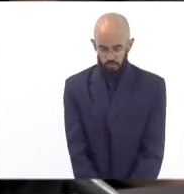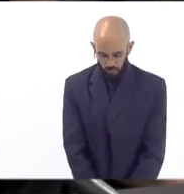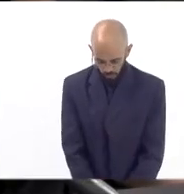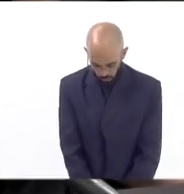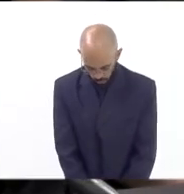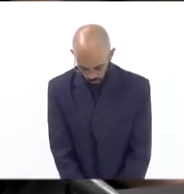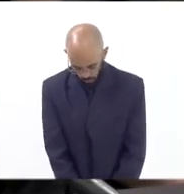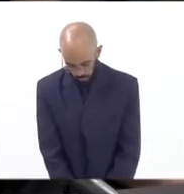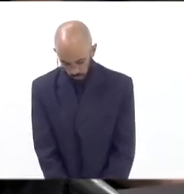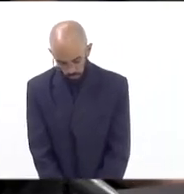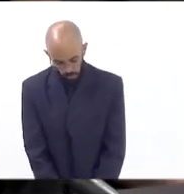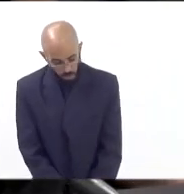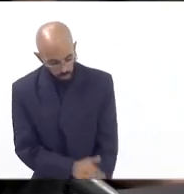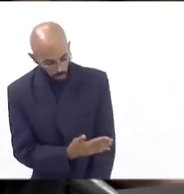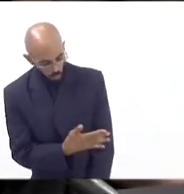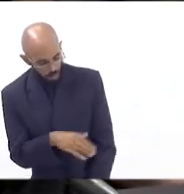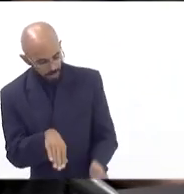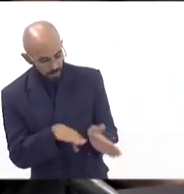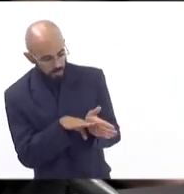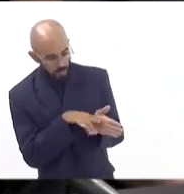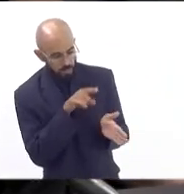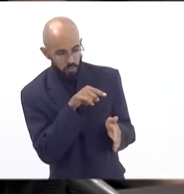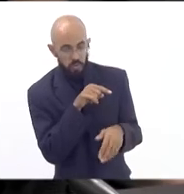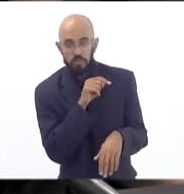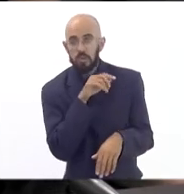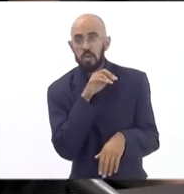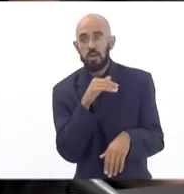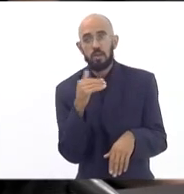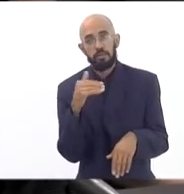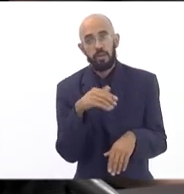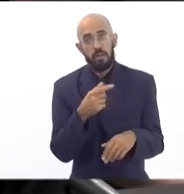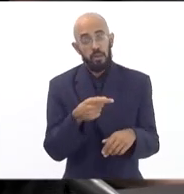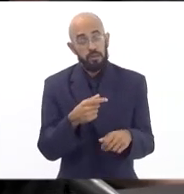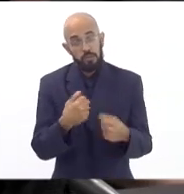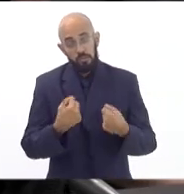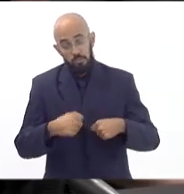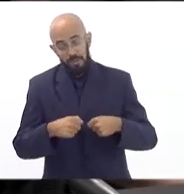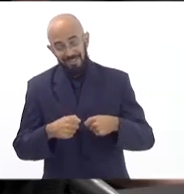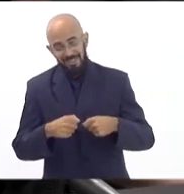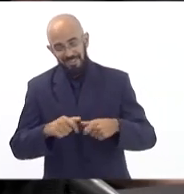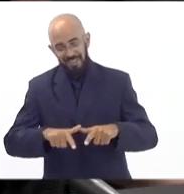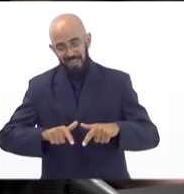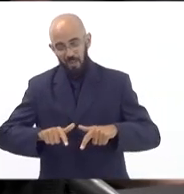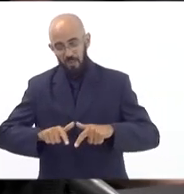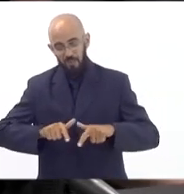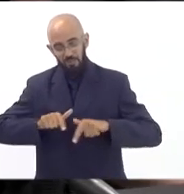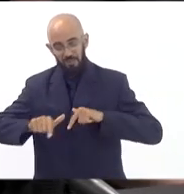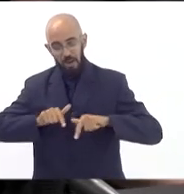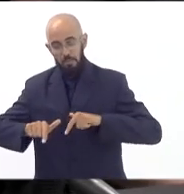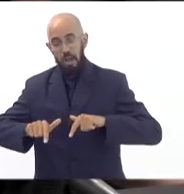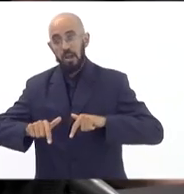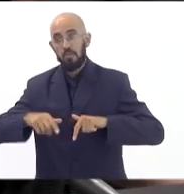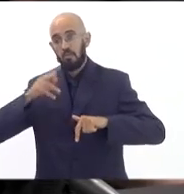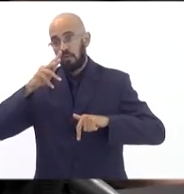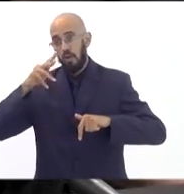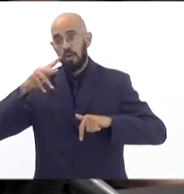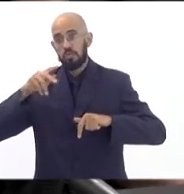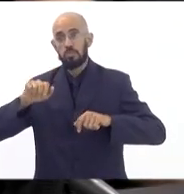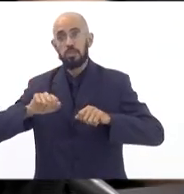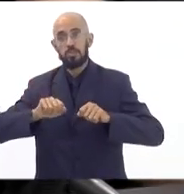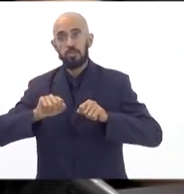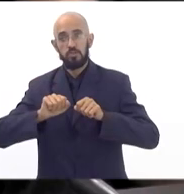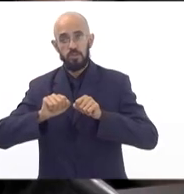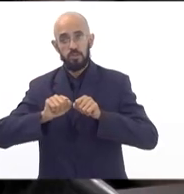que o oceanos até fez uma consideração sobre isso né aí a gente um grande operação para que a gente possa atuar aí